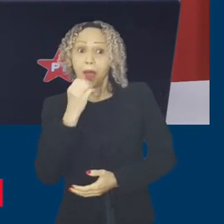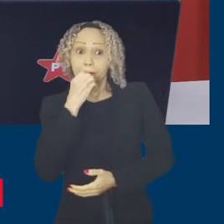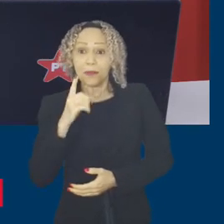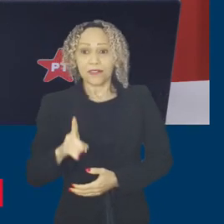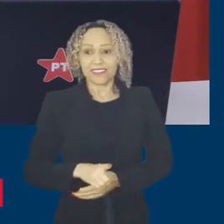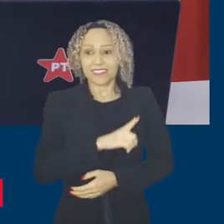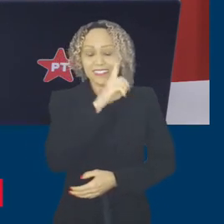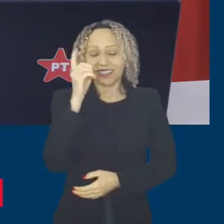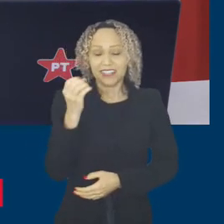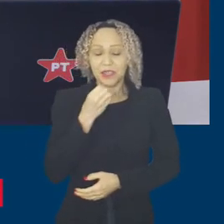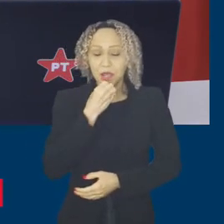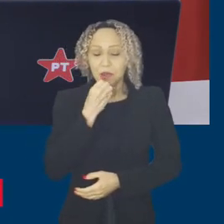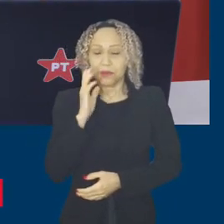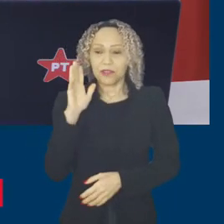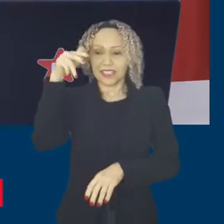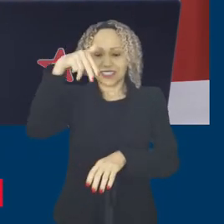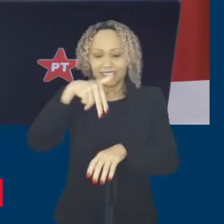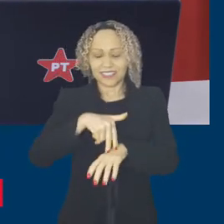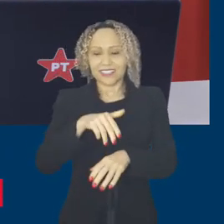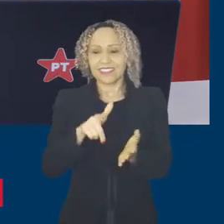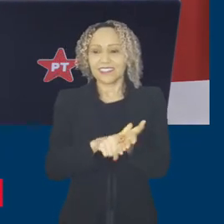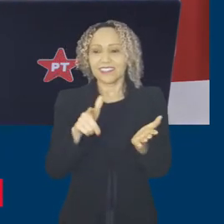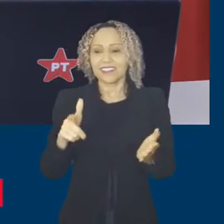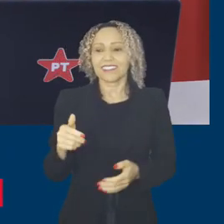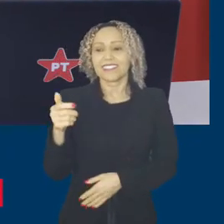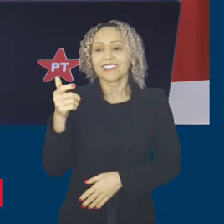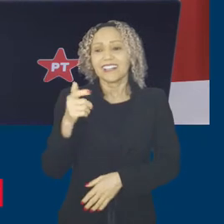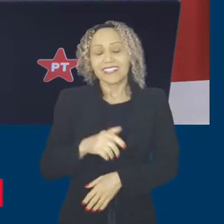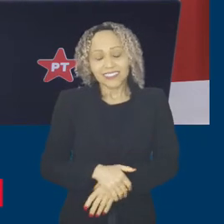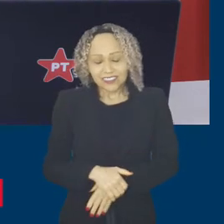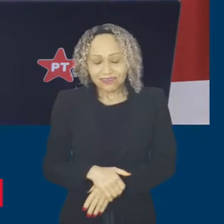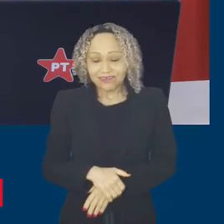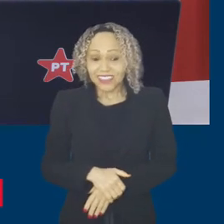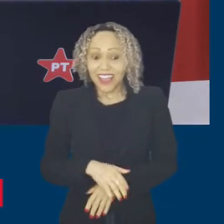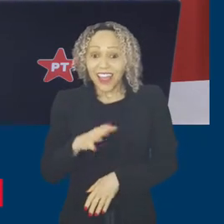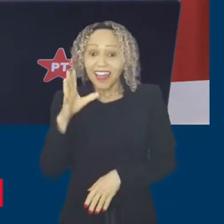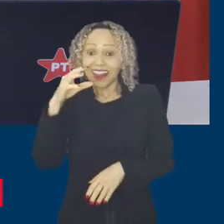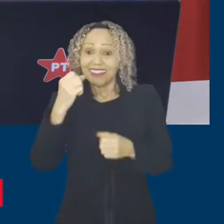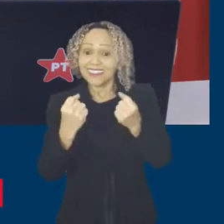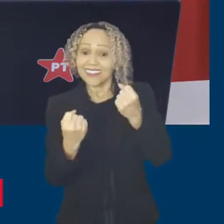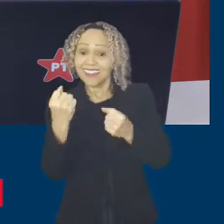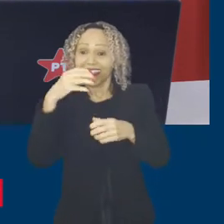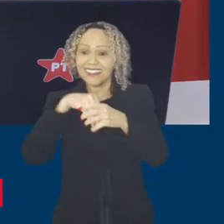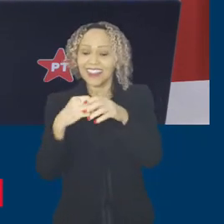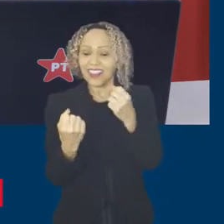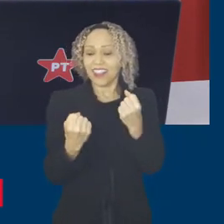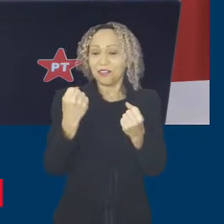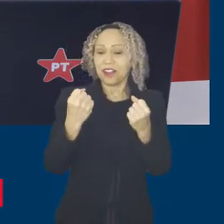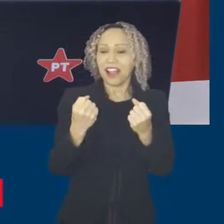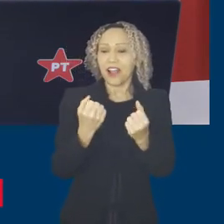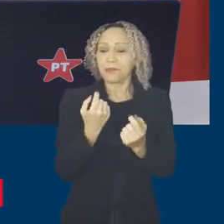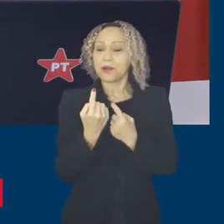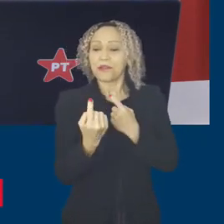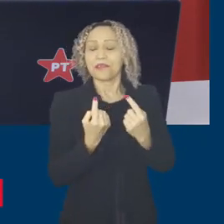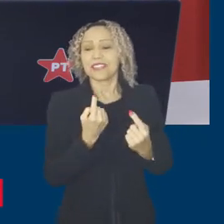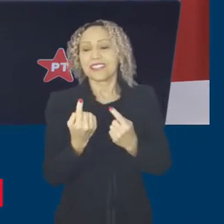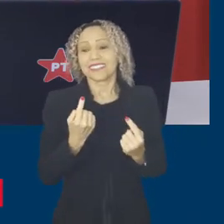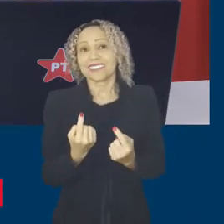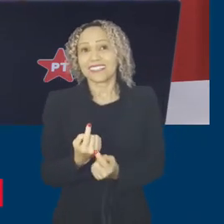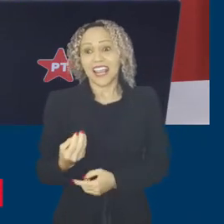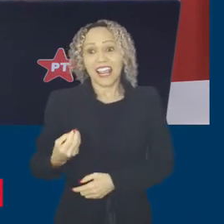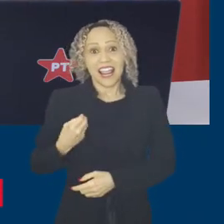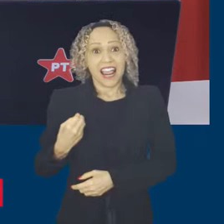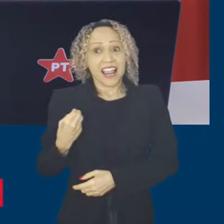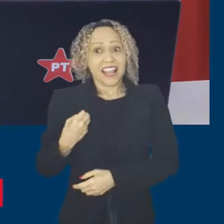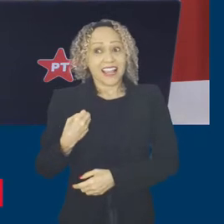jornal. Maravilha, Anne, no carro, gente, para conversar com a gente. Obrigada, secretária. A vida não para,